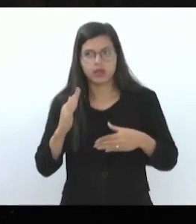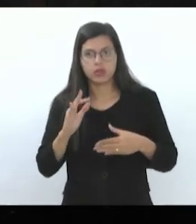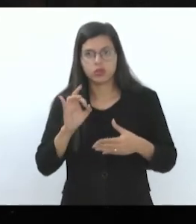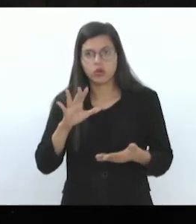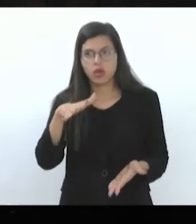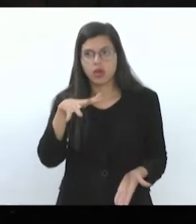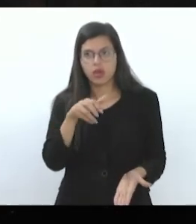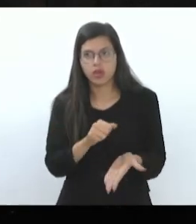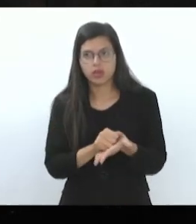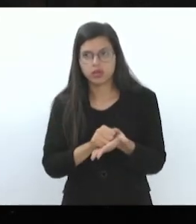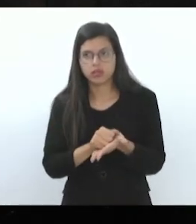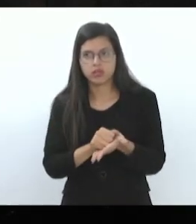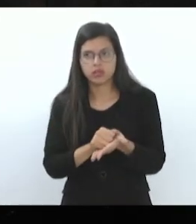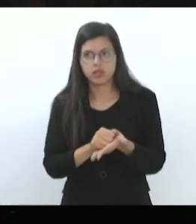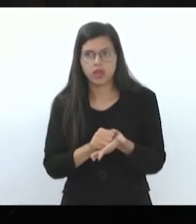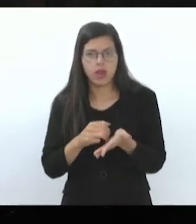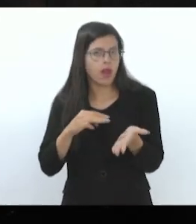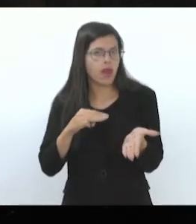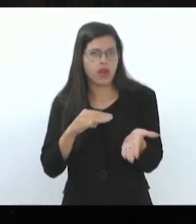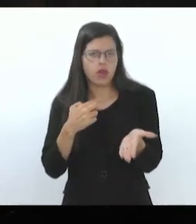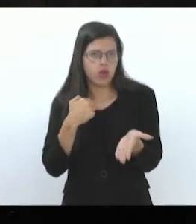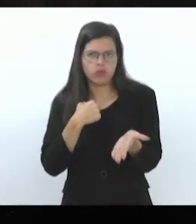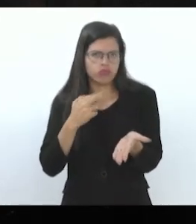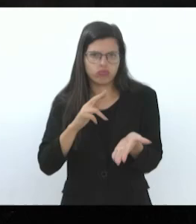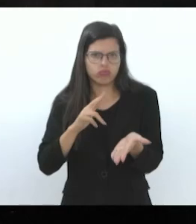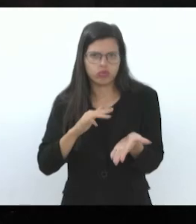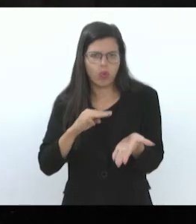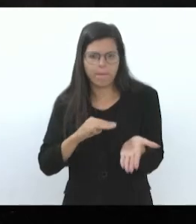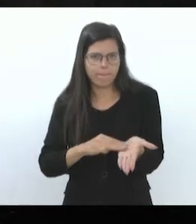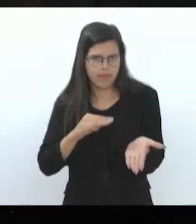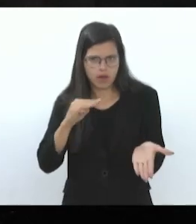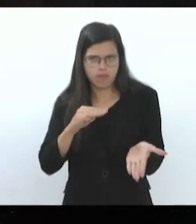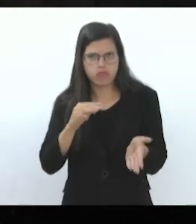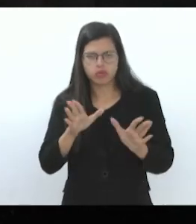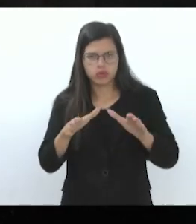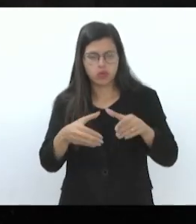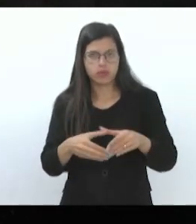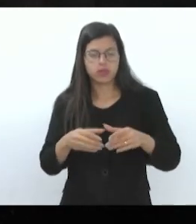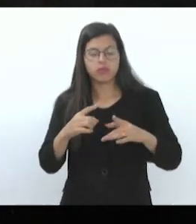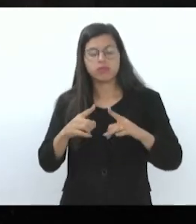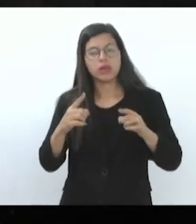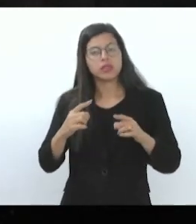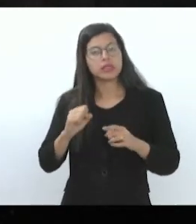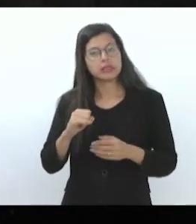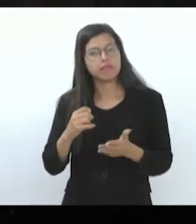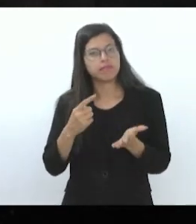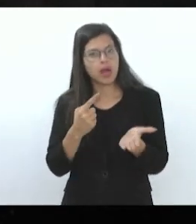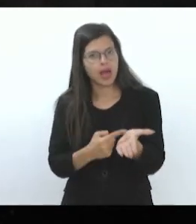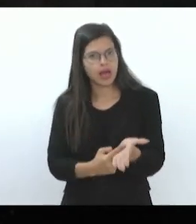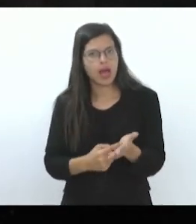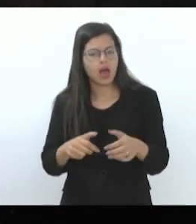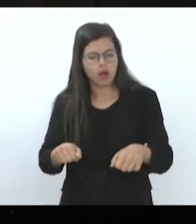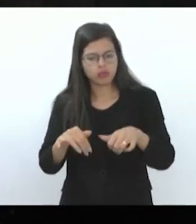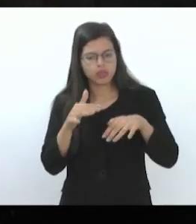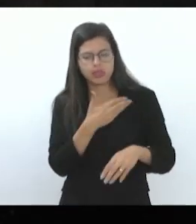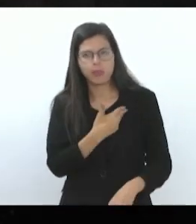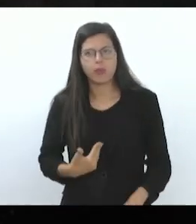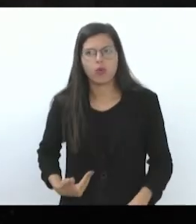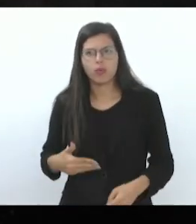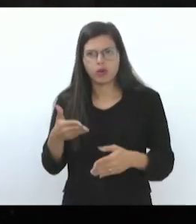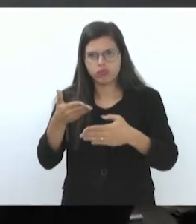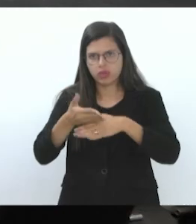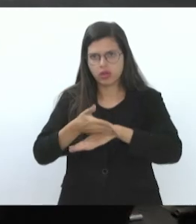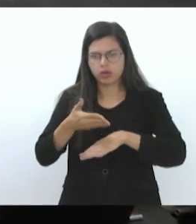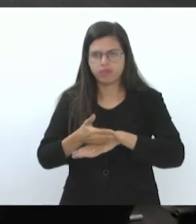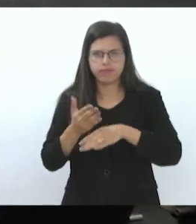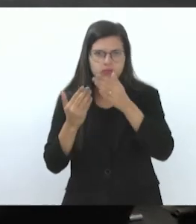registrando que nem membro dessa comissão eu sou, mas marcando a audiência pública, eu estarei lá presente. Muito obrigado,